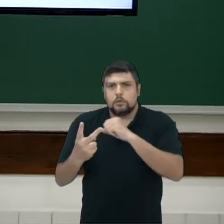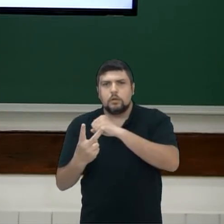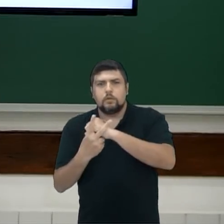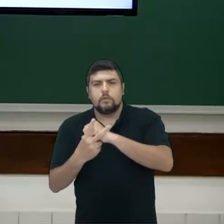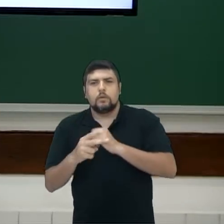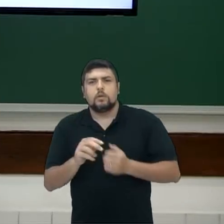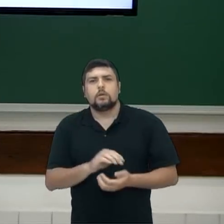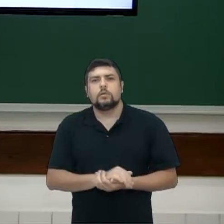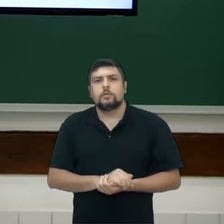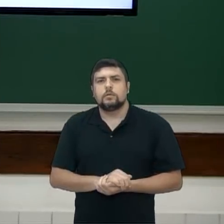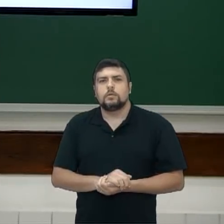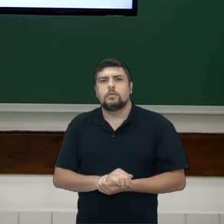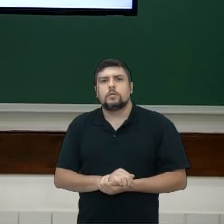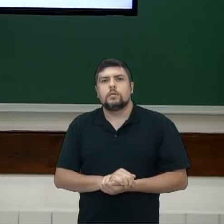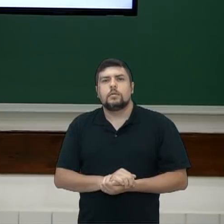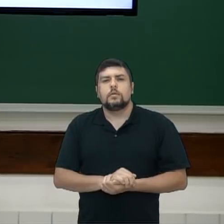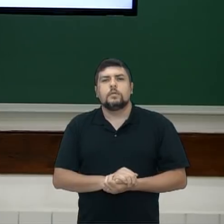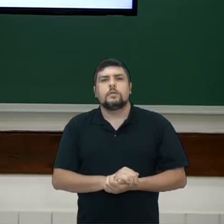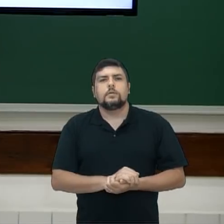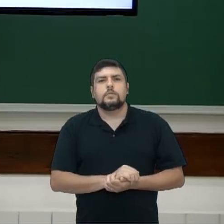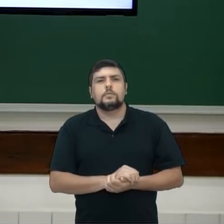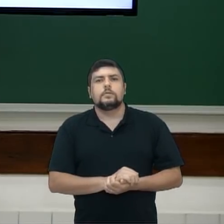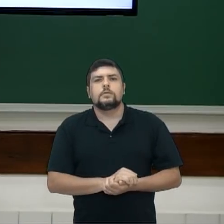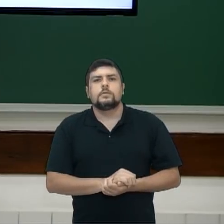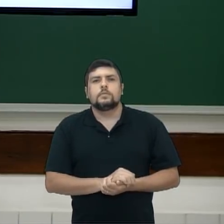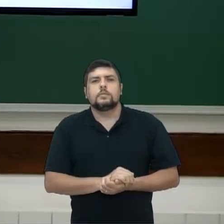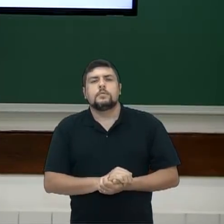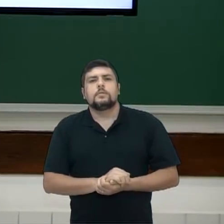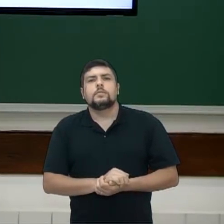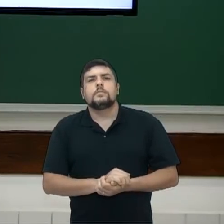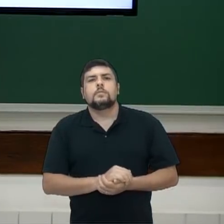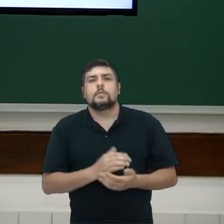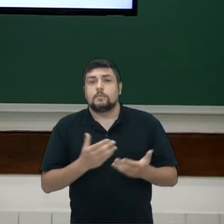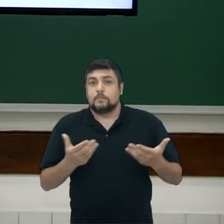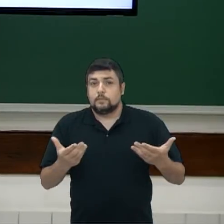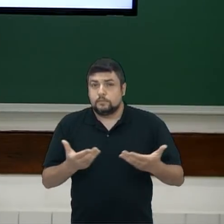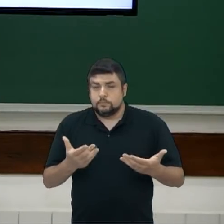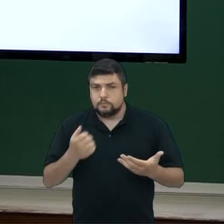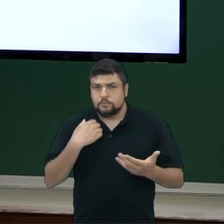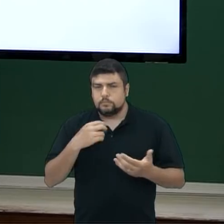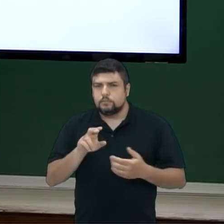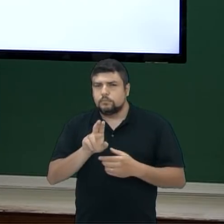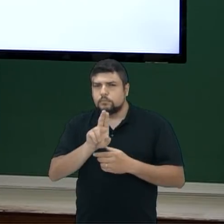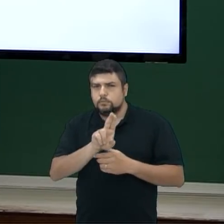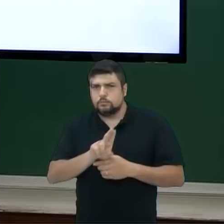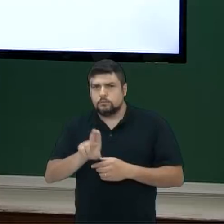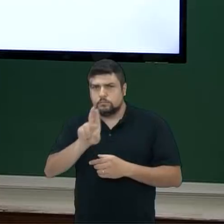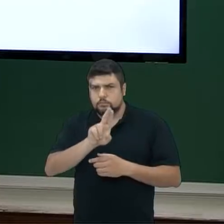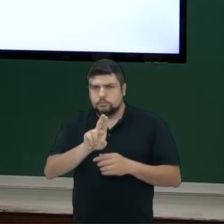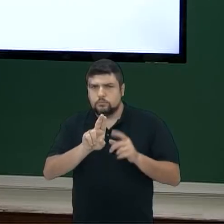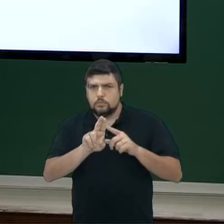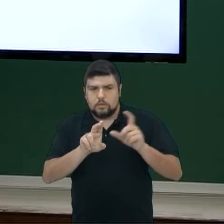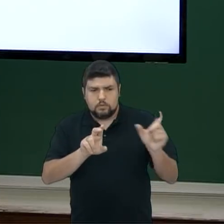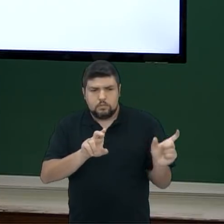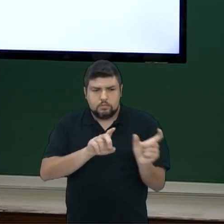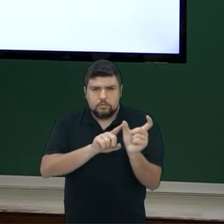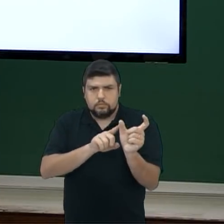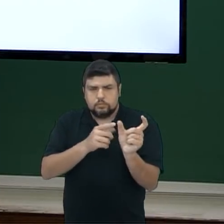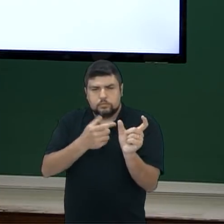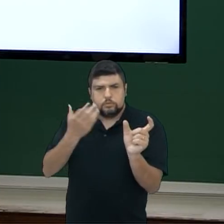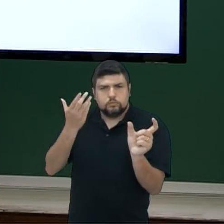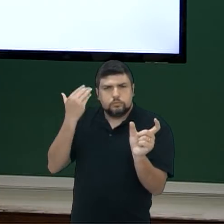Always, sometimes, never, lembra? Agora a gente vai usar alguns que representam o passado.